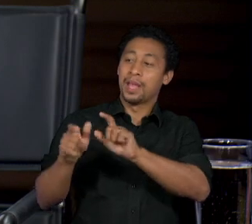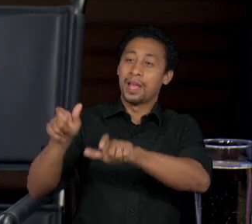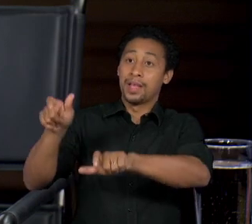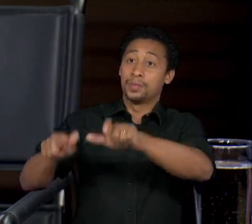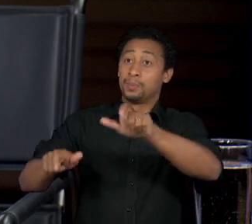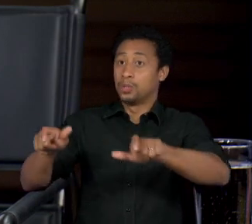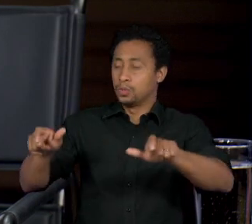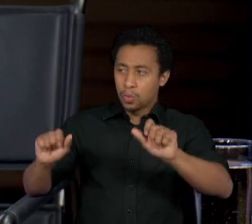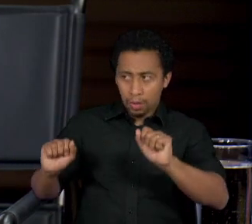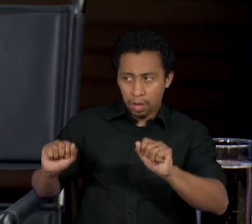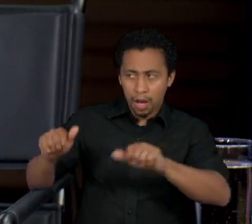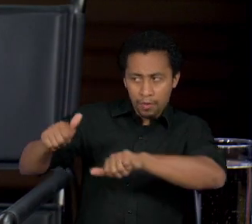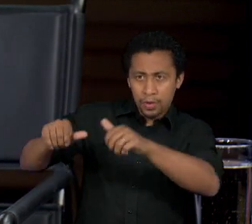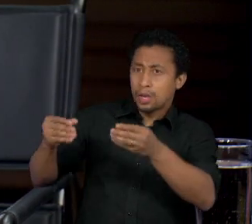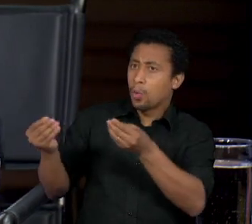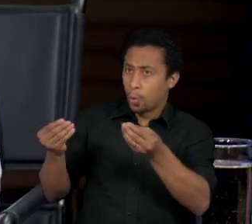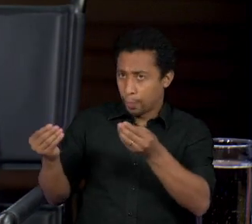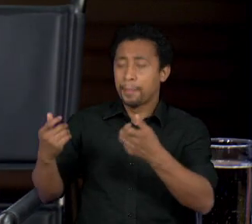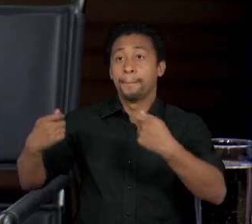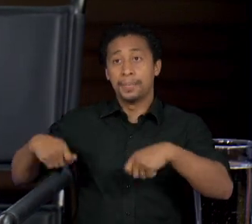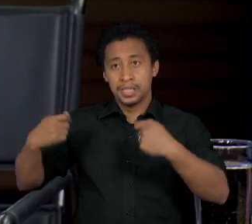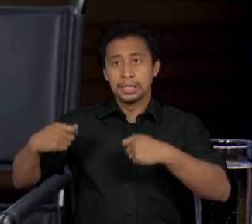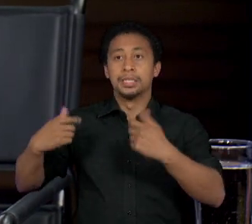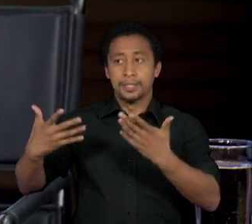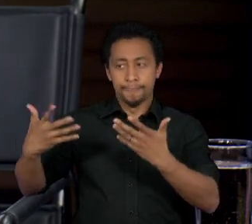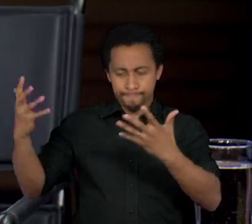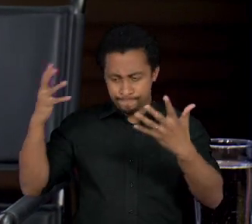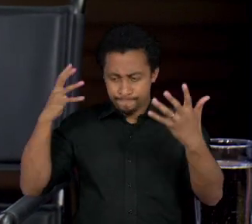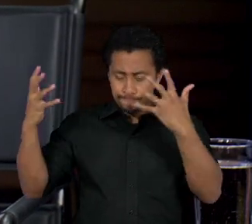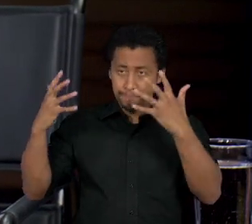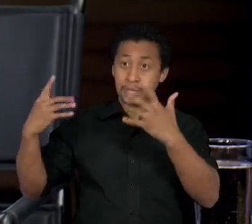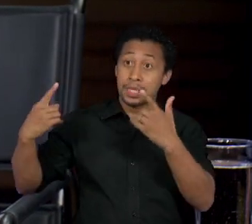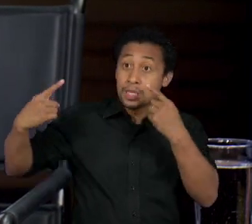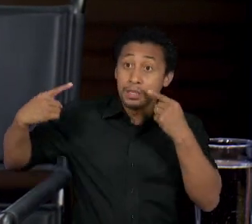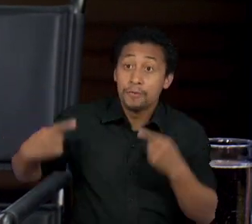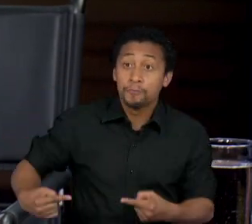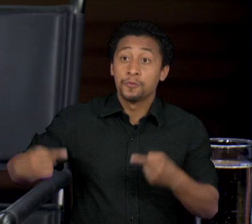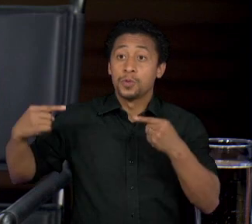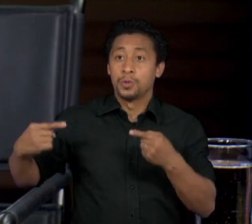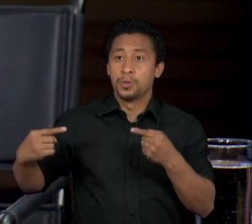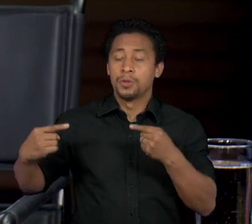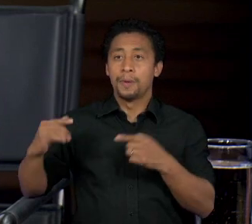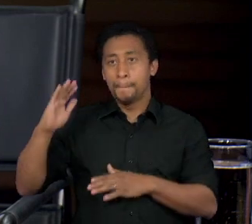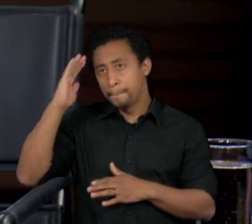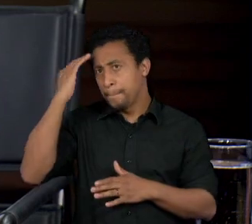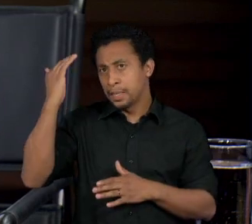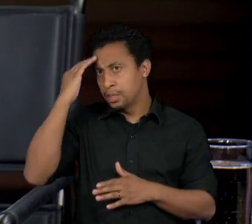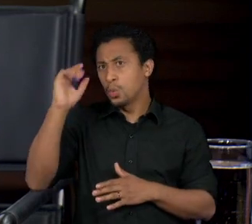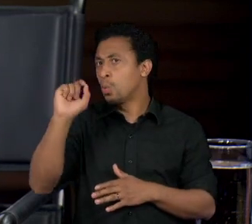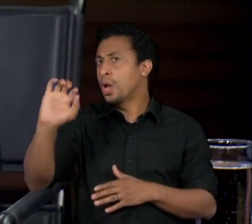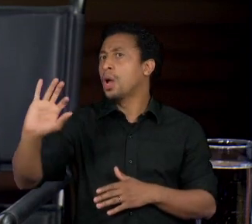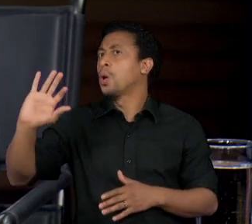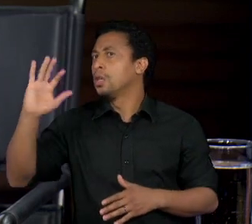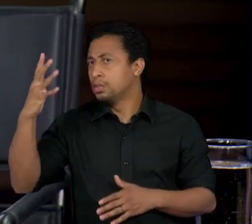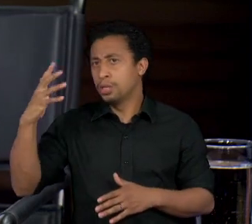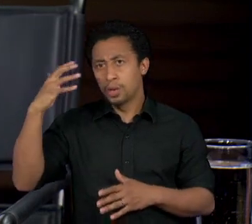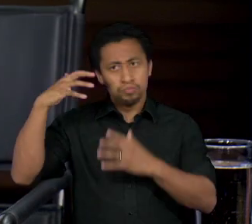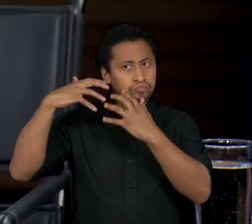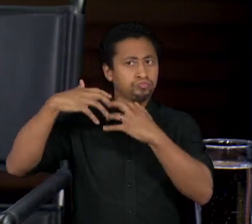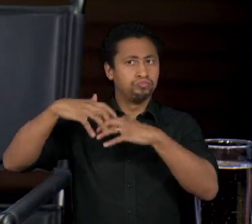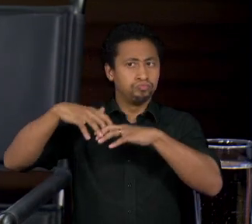fazendo para o cérebro, são alguns desafios, quando você aplica tarefas, né? Para você entender como que ela está reagindo em relação